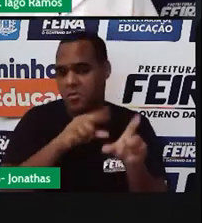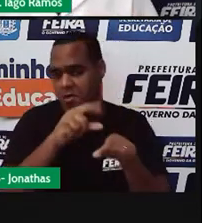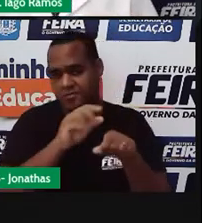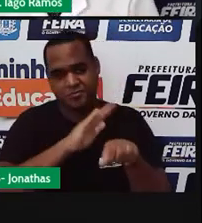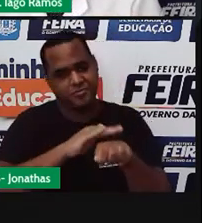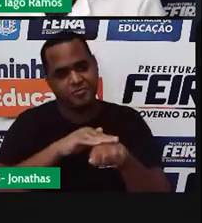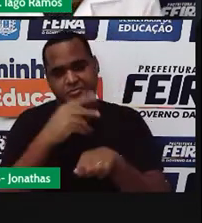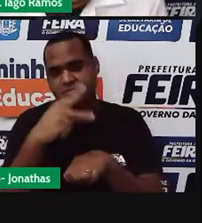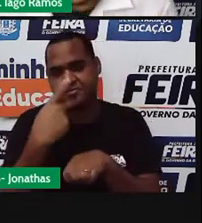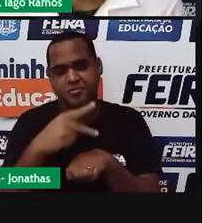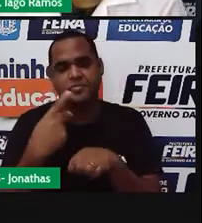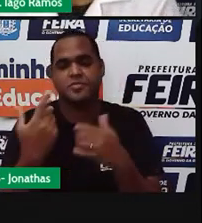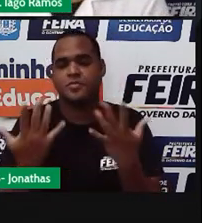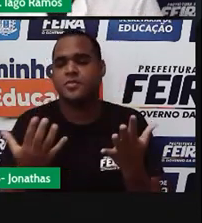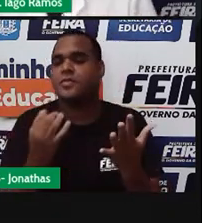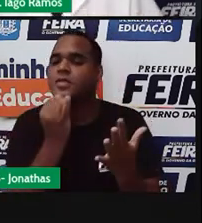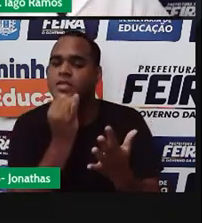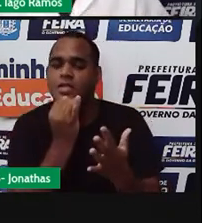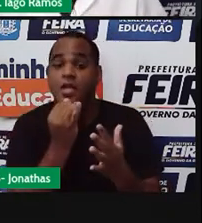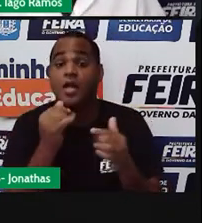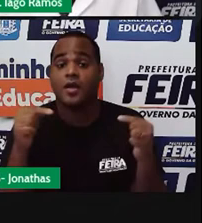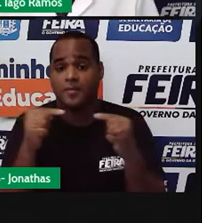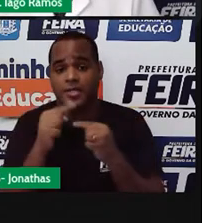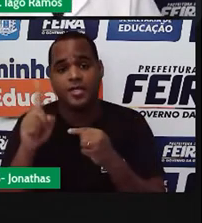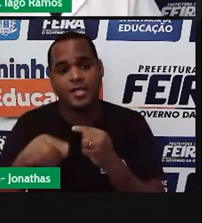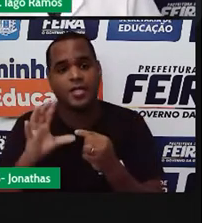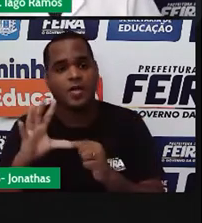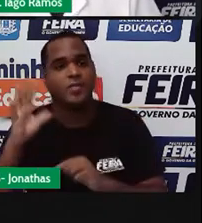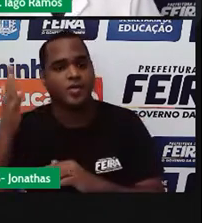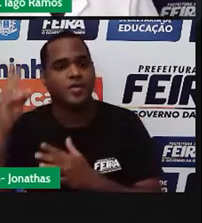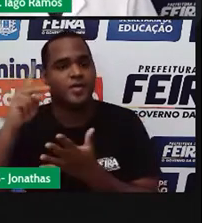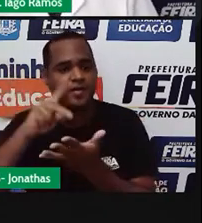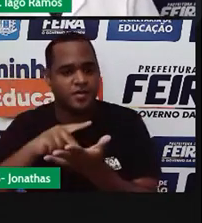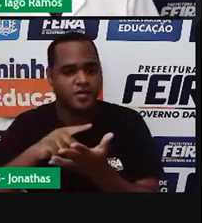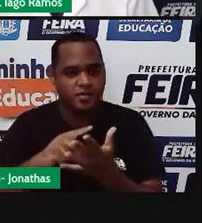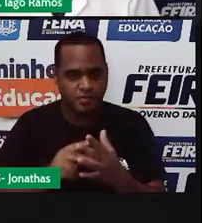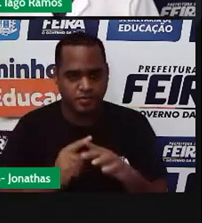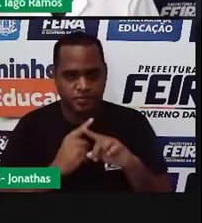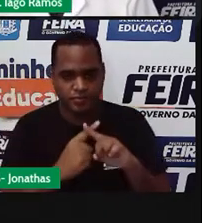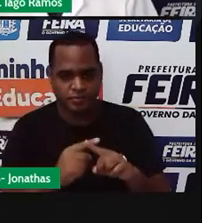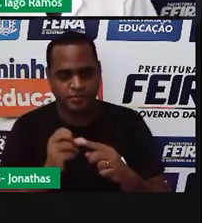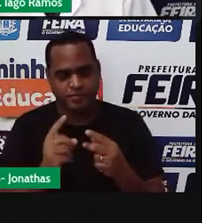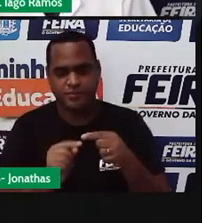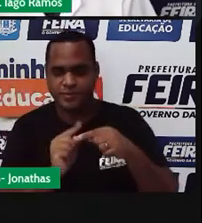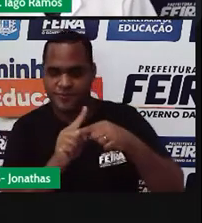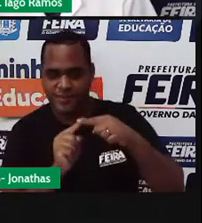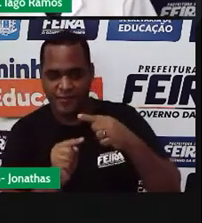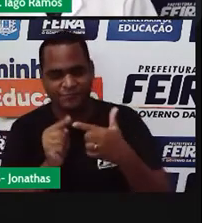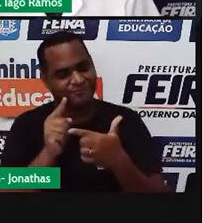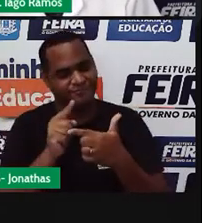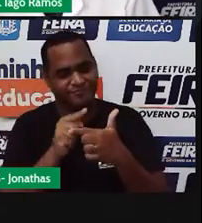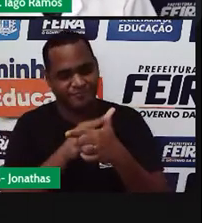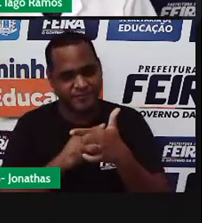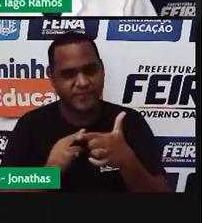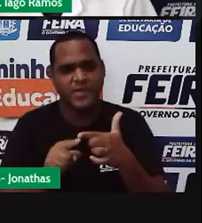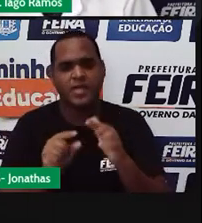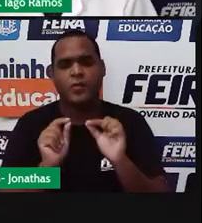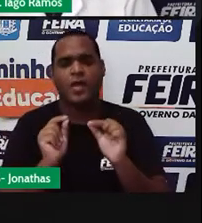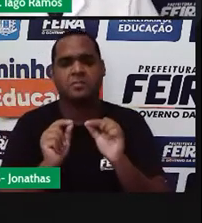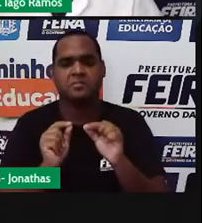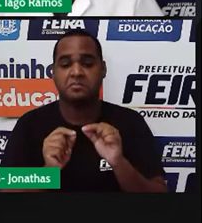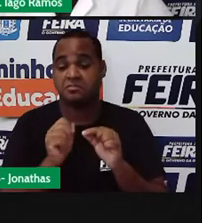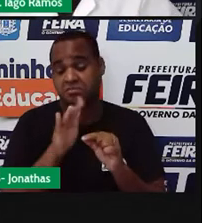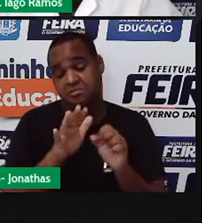a mesma coisa acontece se for multiplicação e divisão se for multiplicação e divisão professor faz qual o